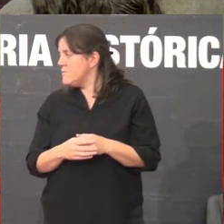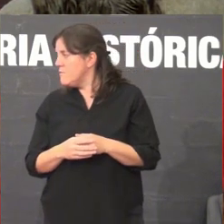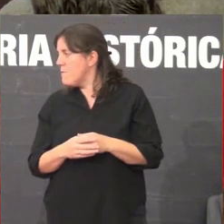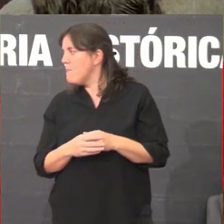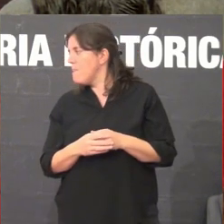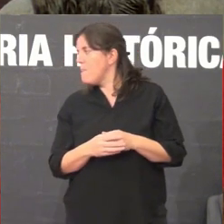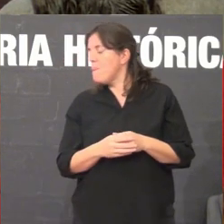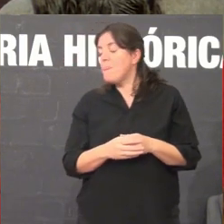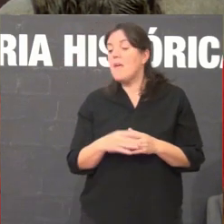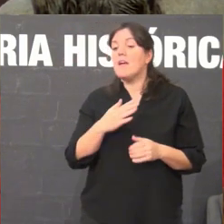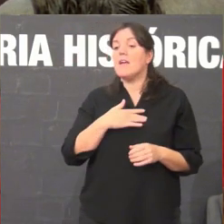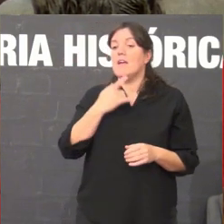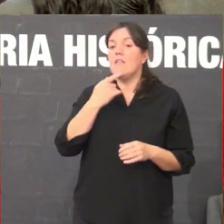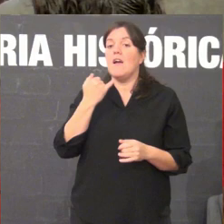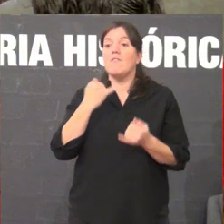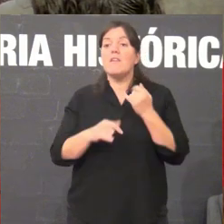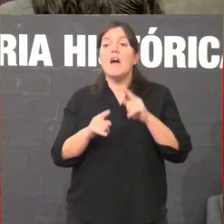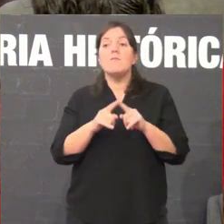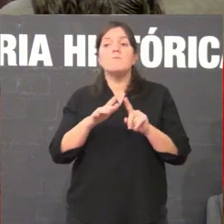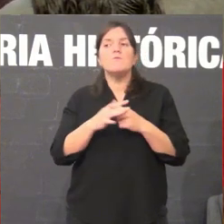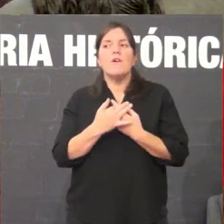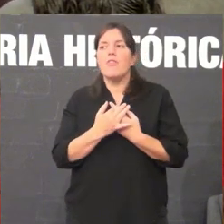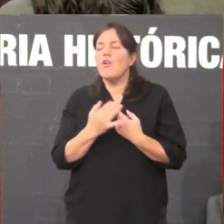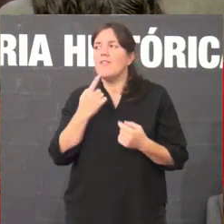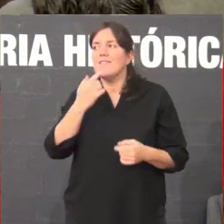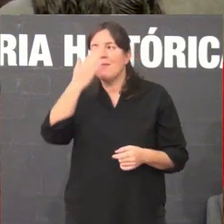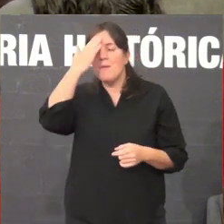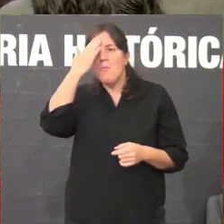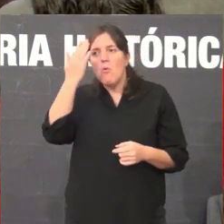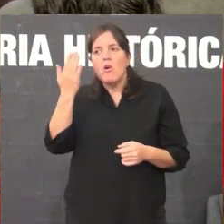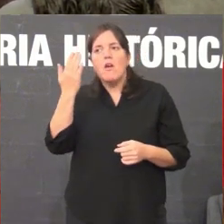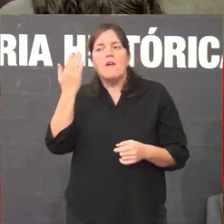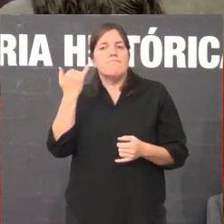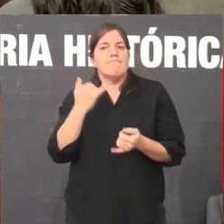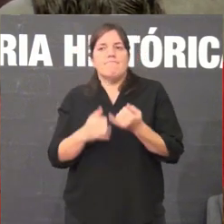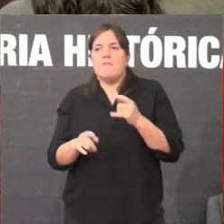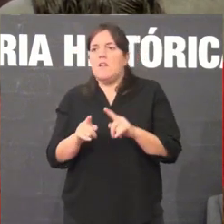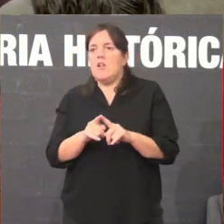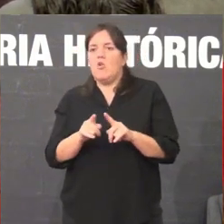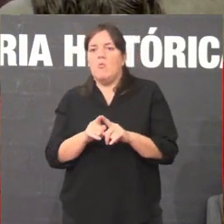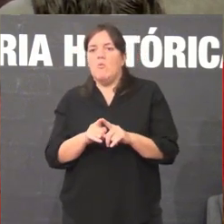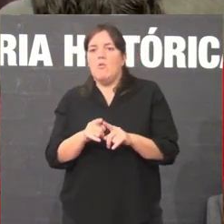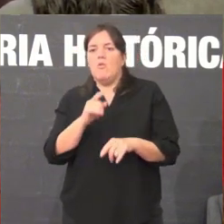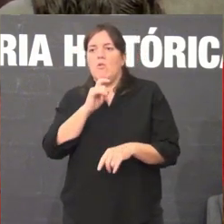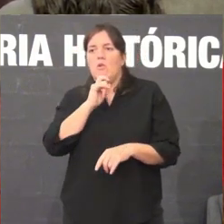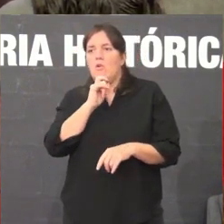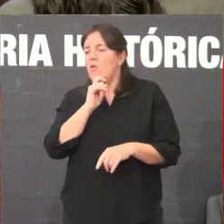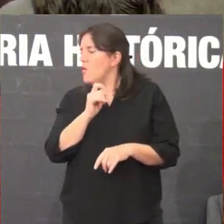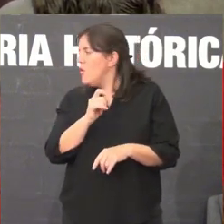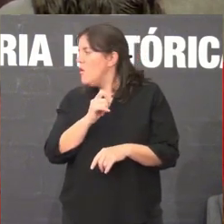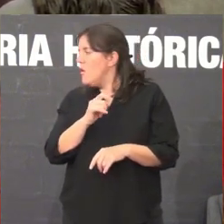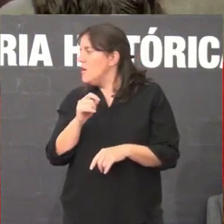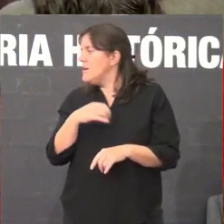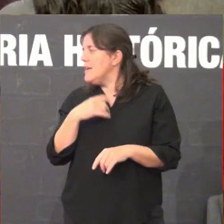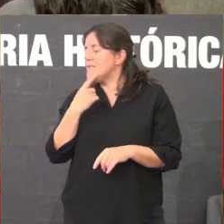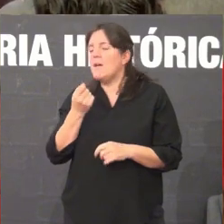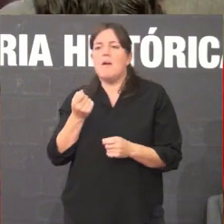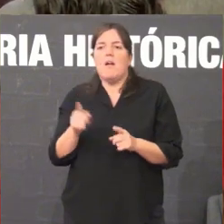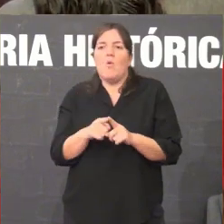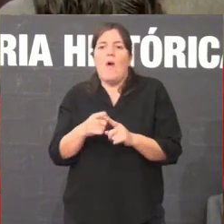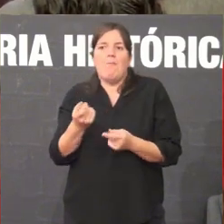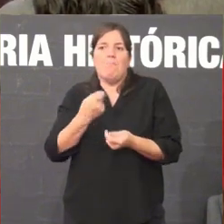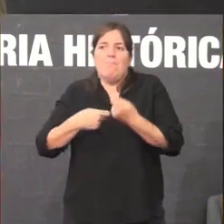há no fundo esta questão de esta memória que afinal estava, apesar de subterrânea, estava bem viva